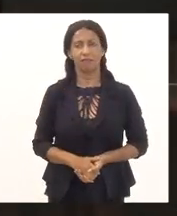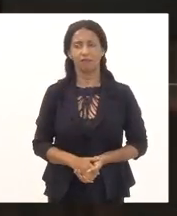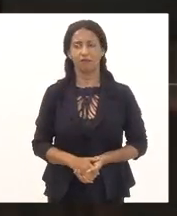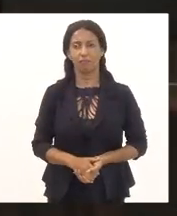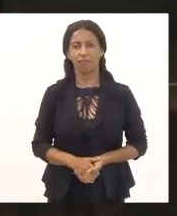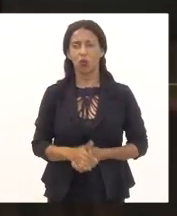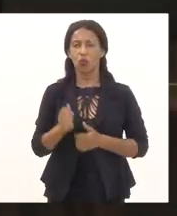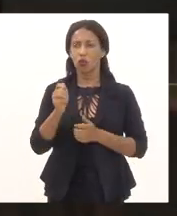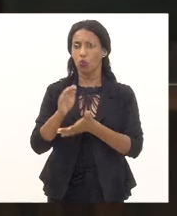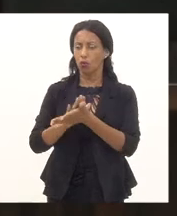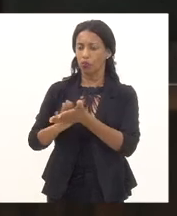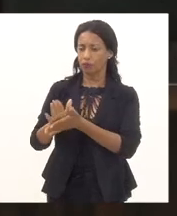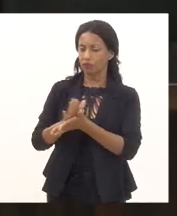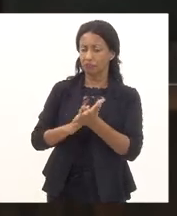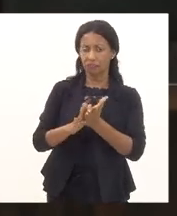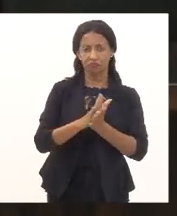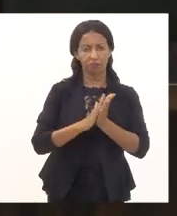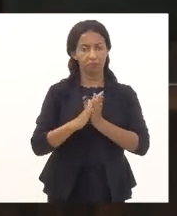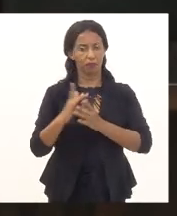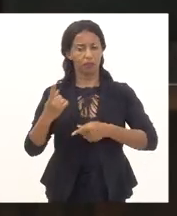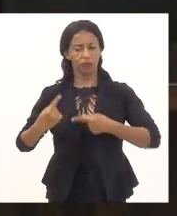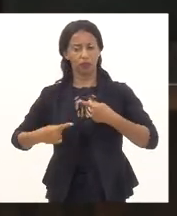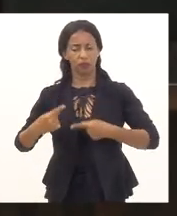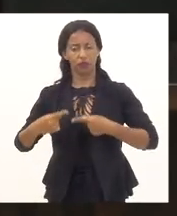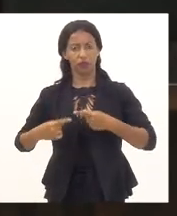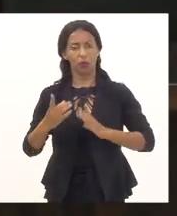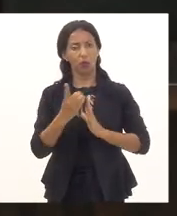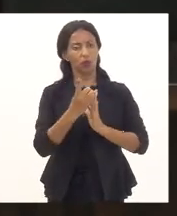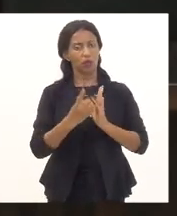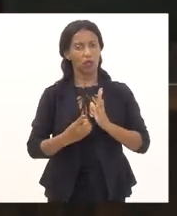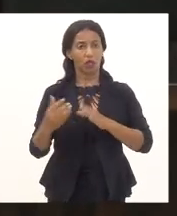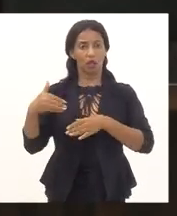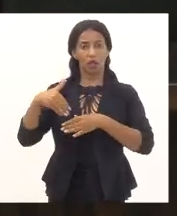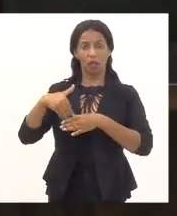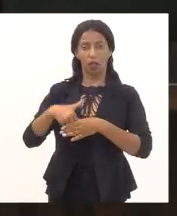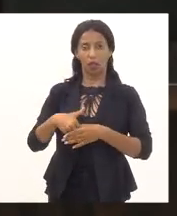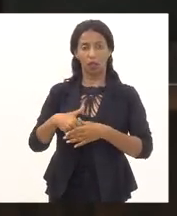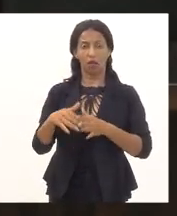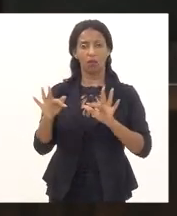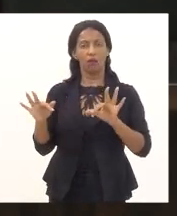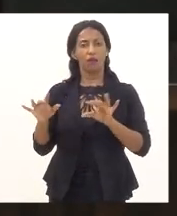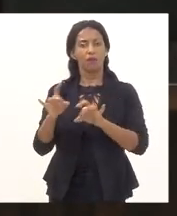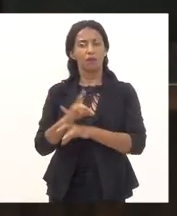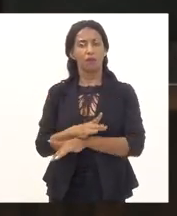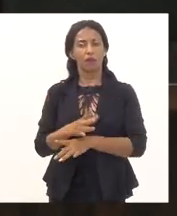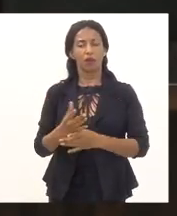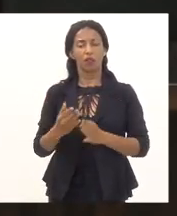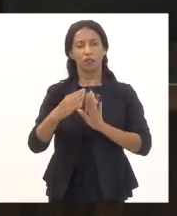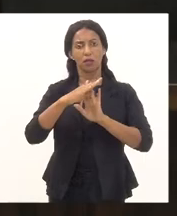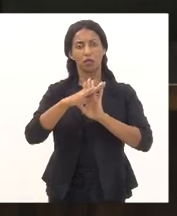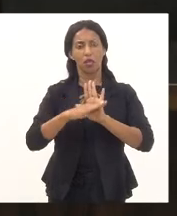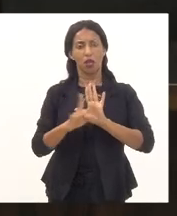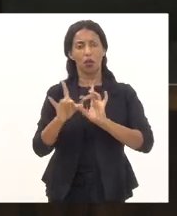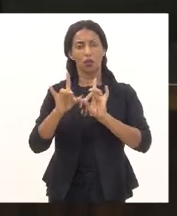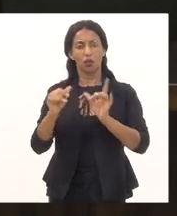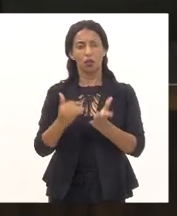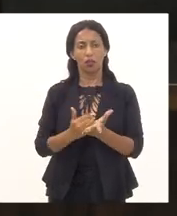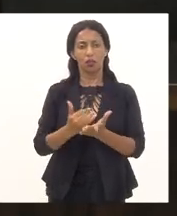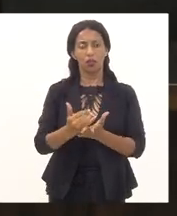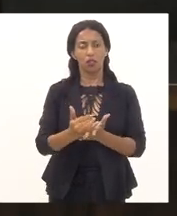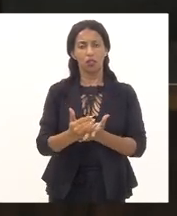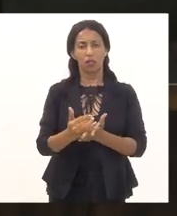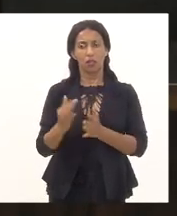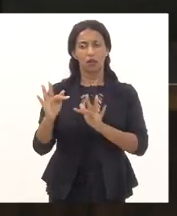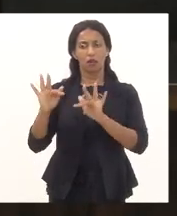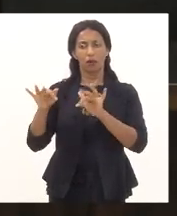Não havendo mais quem queira discutir ou declarar voto, encerra-se, então, a ordem do dia e inicia-se o